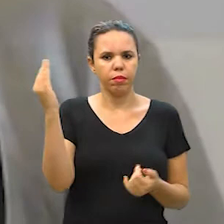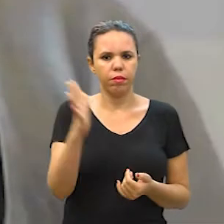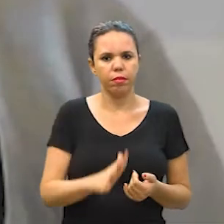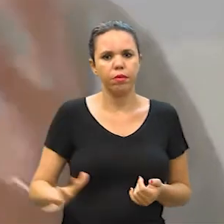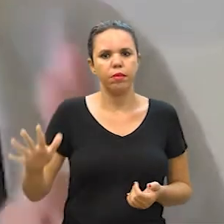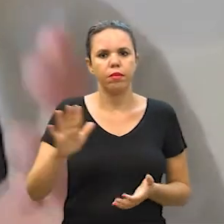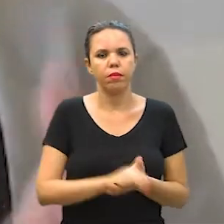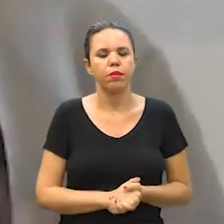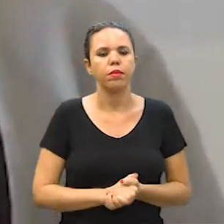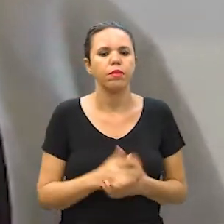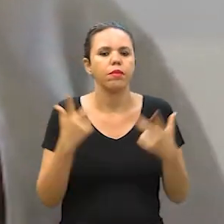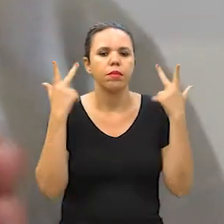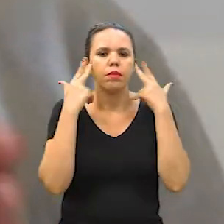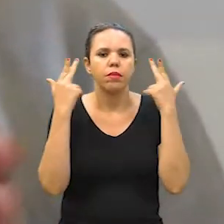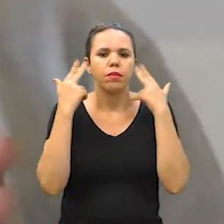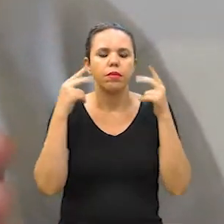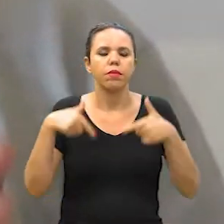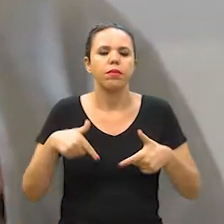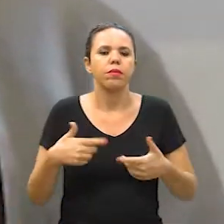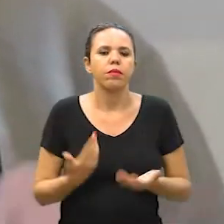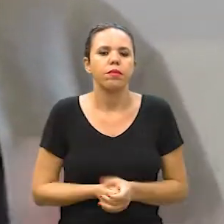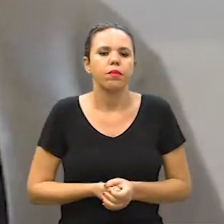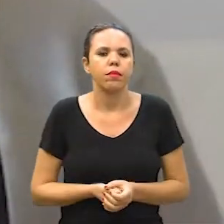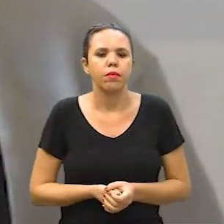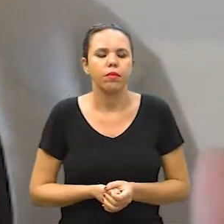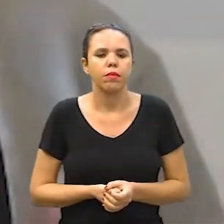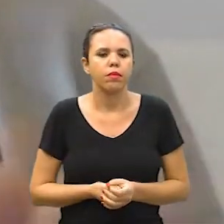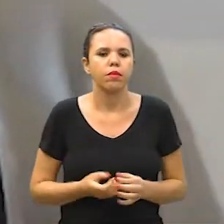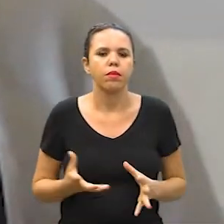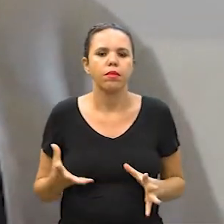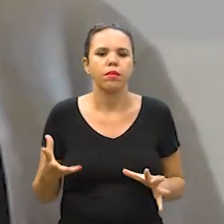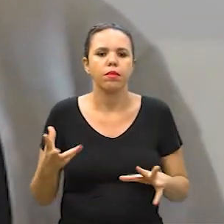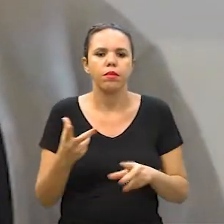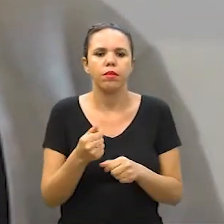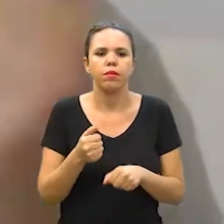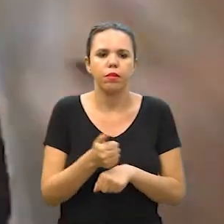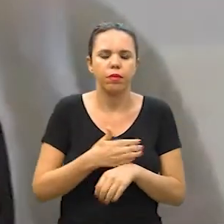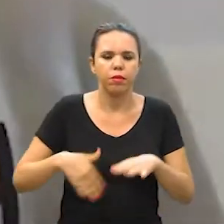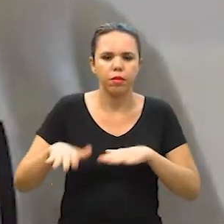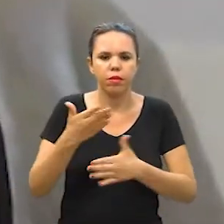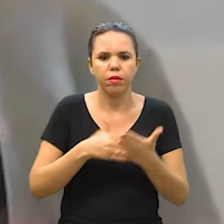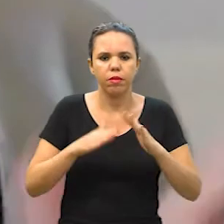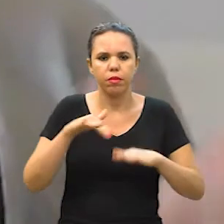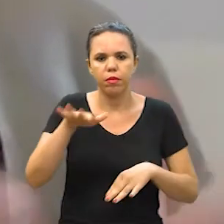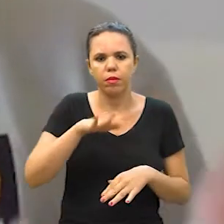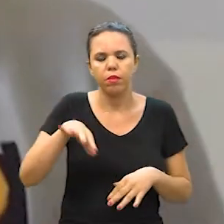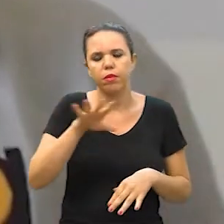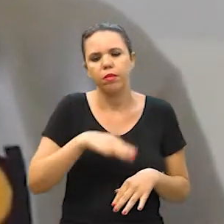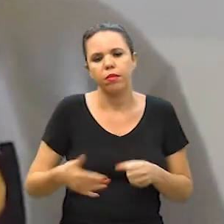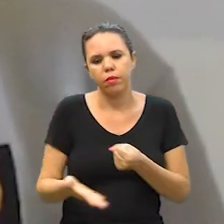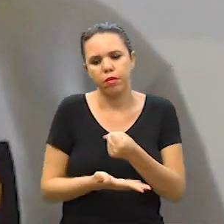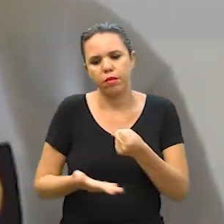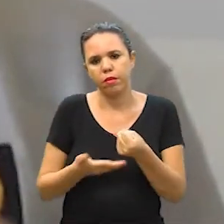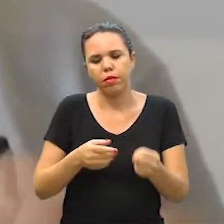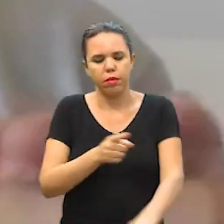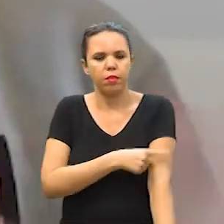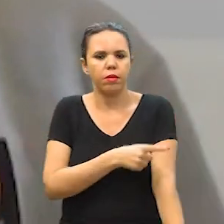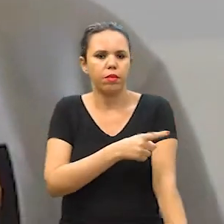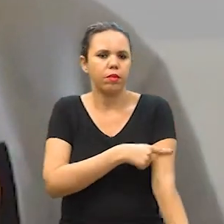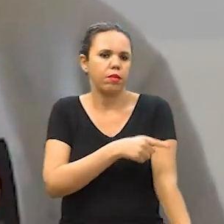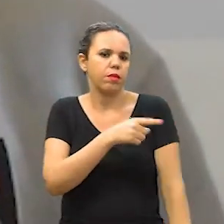brasileiros. Então, normalmente, nós trabalhamos com toda a grade escolar, desde o primeiro ano